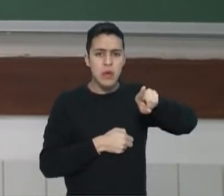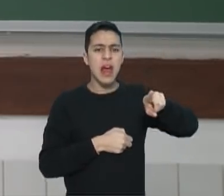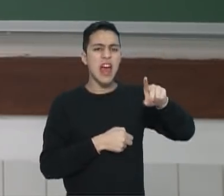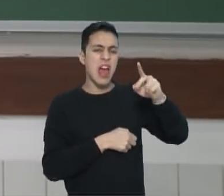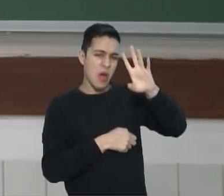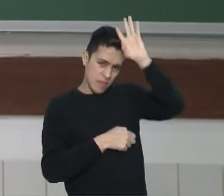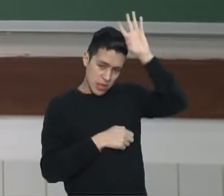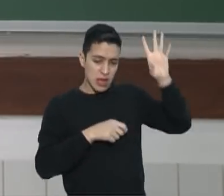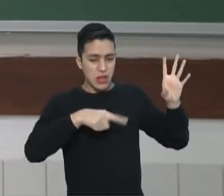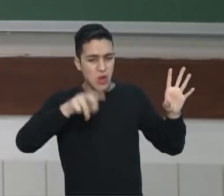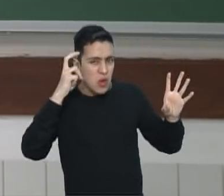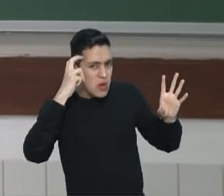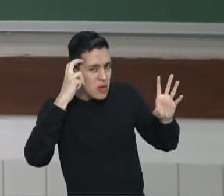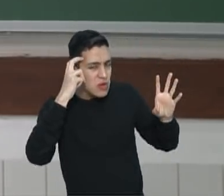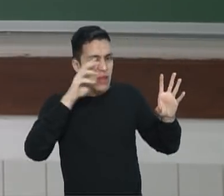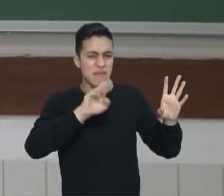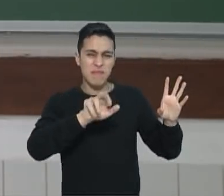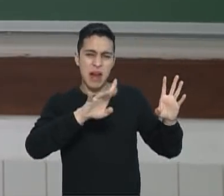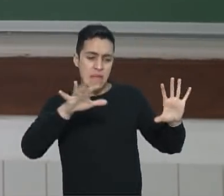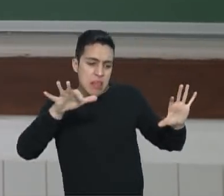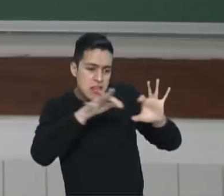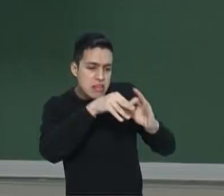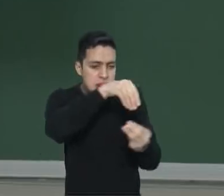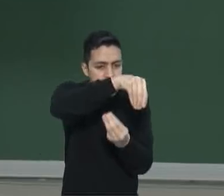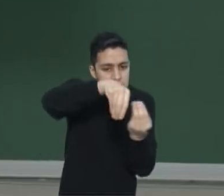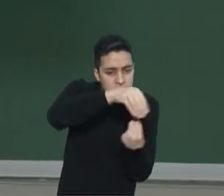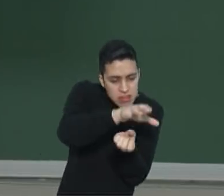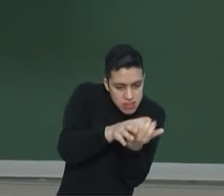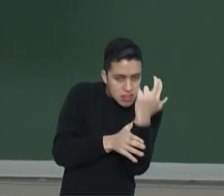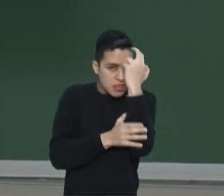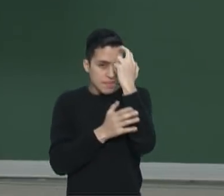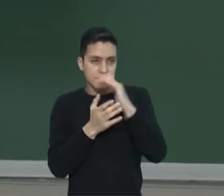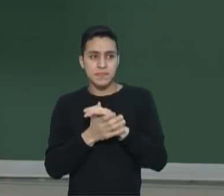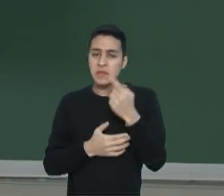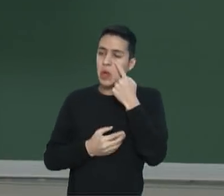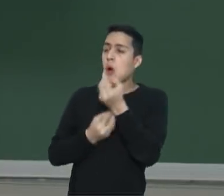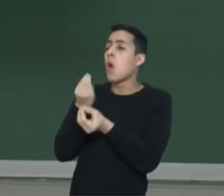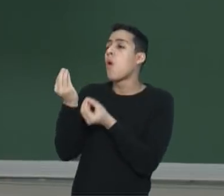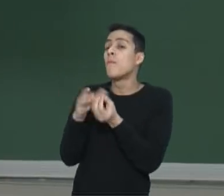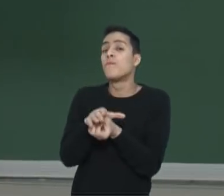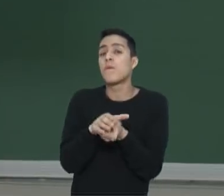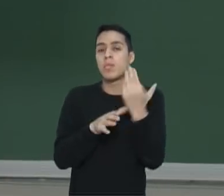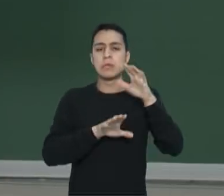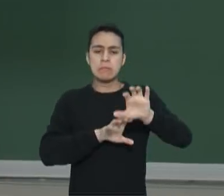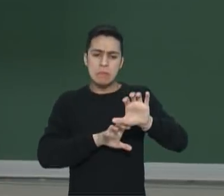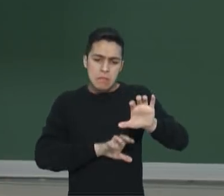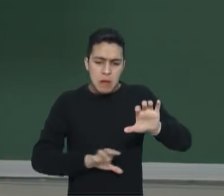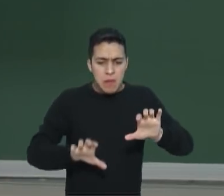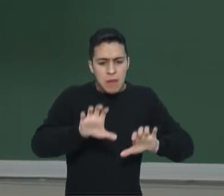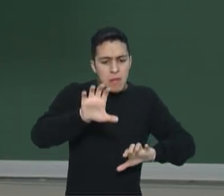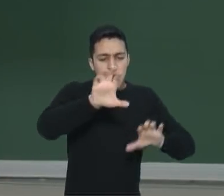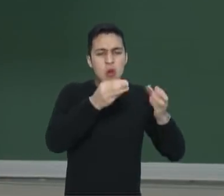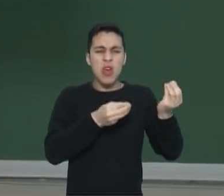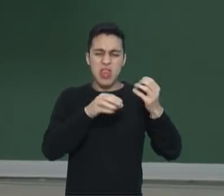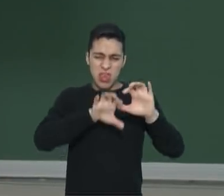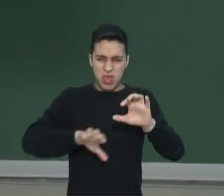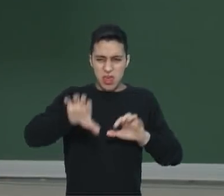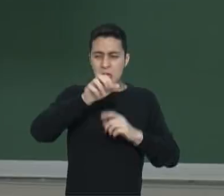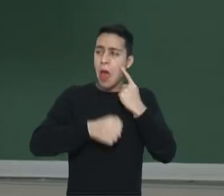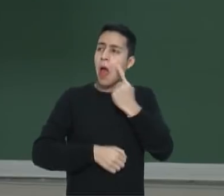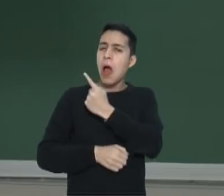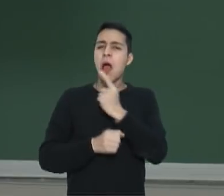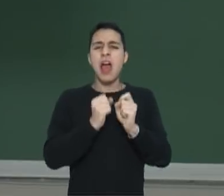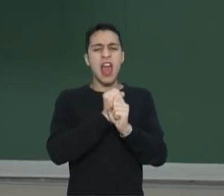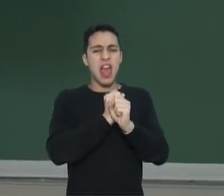cultura romana. Aqui a formação dos reinos bárbaros, mais um mapa que mostra novamente como é que eles ficaram. Isso aqui por volta